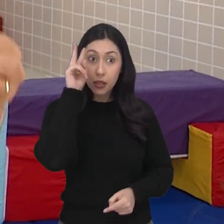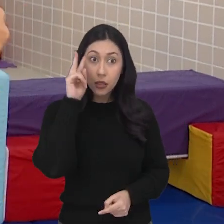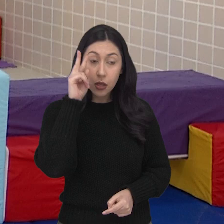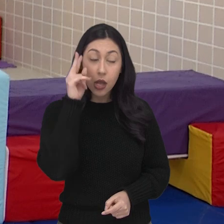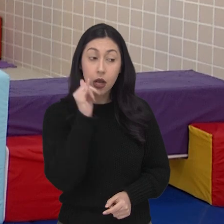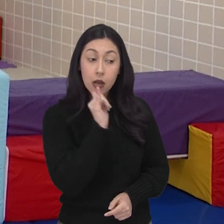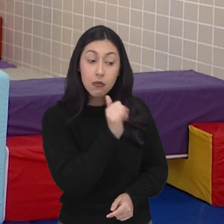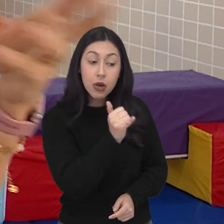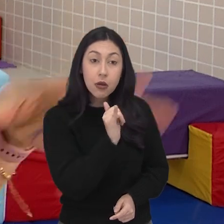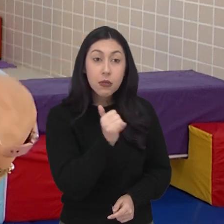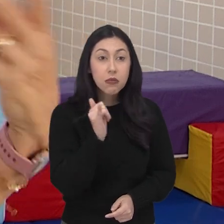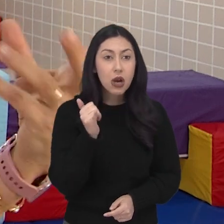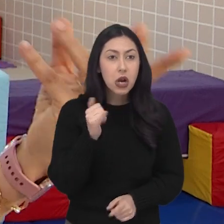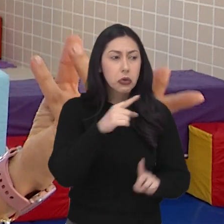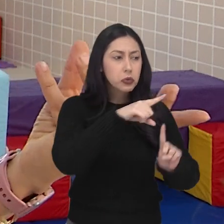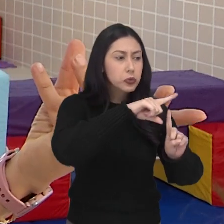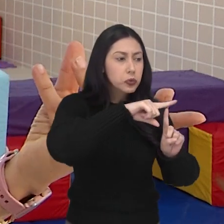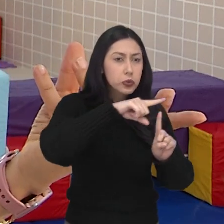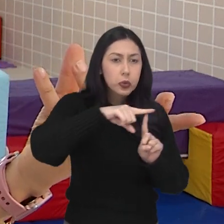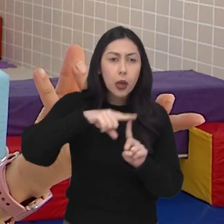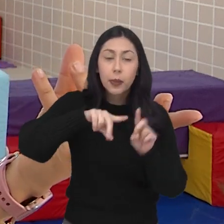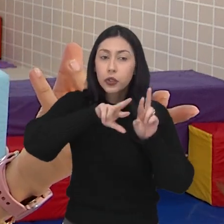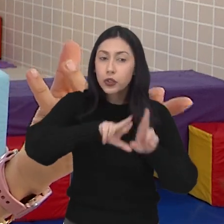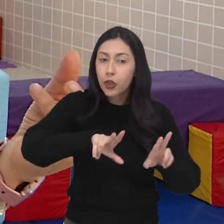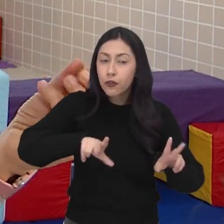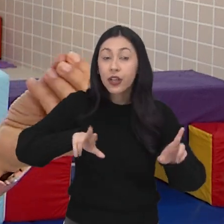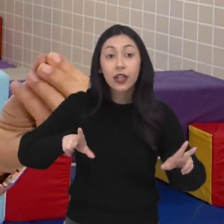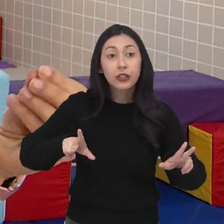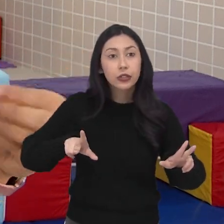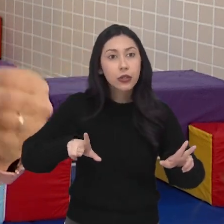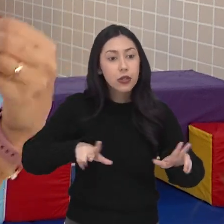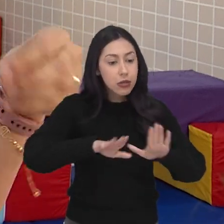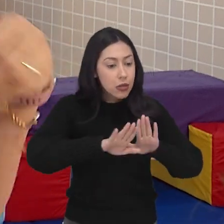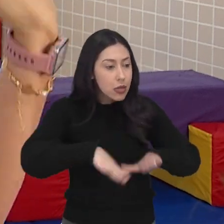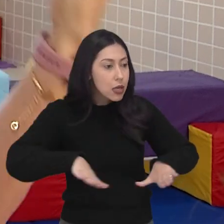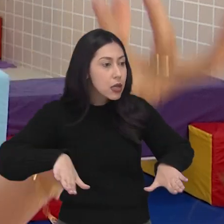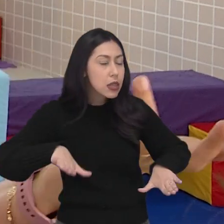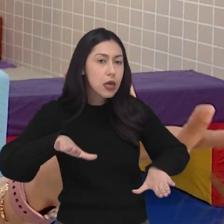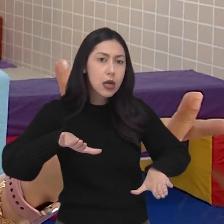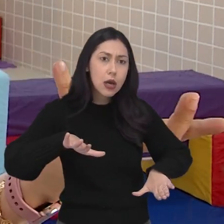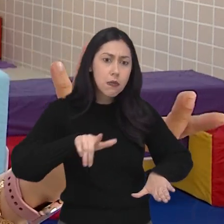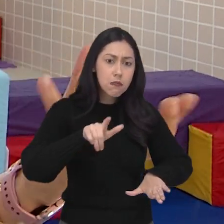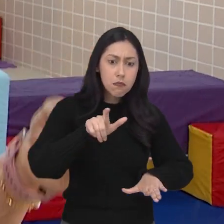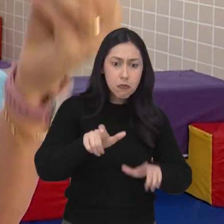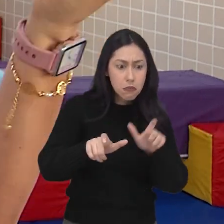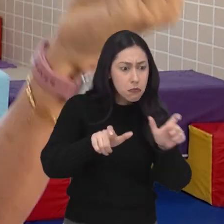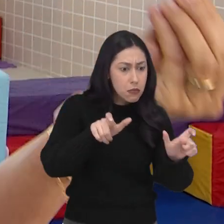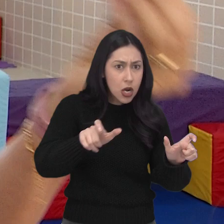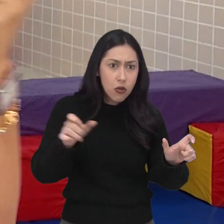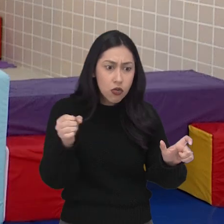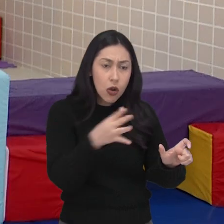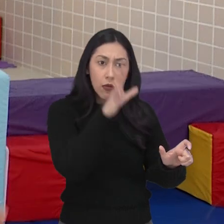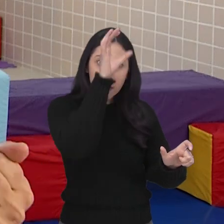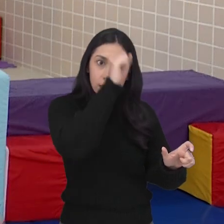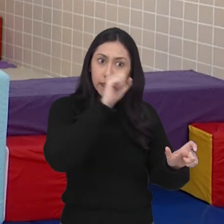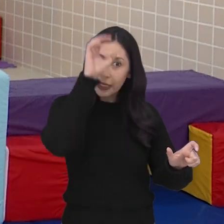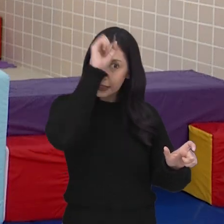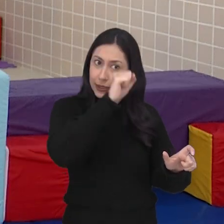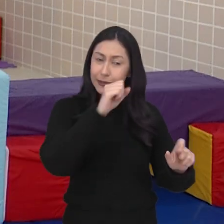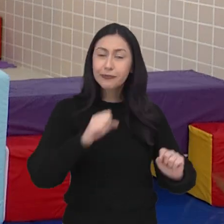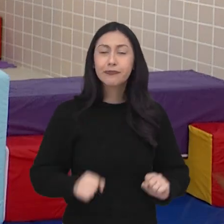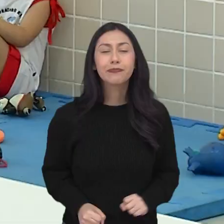história, com diferentes gêneros textuais, que ela só vai ampliando esse vocabulário para chegar no